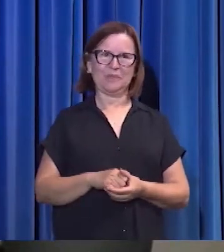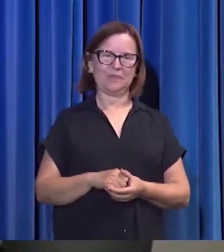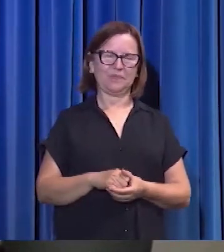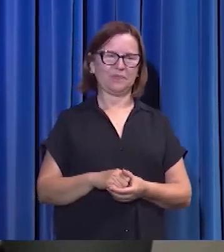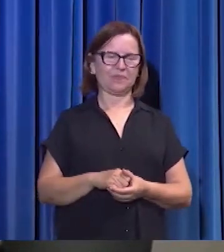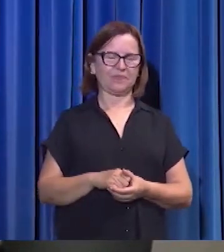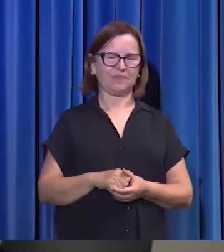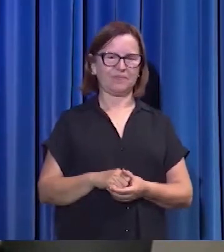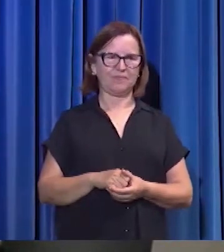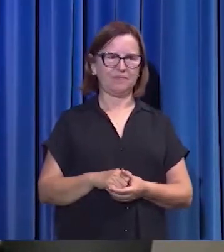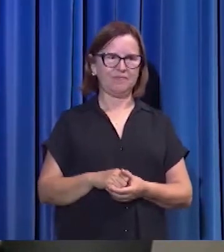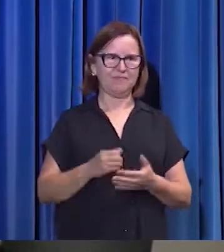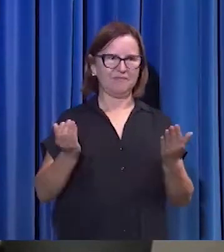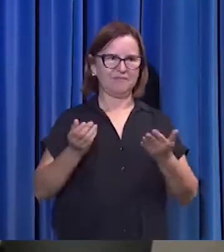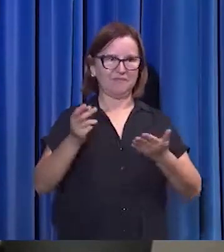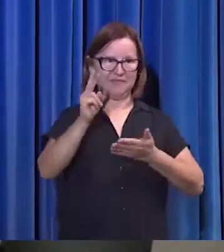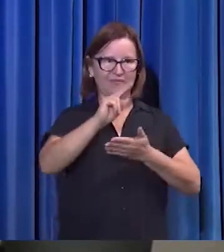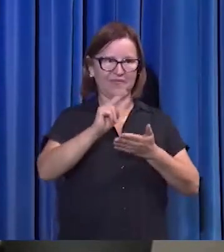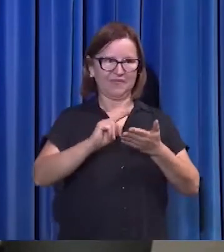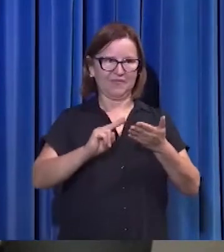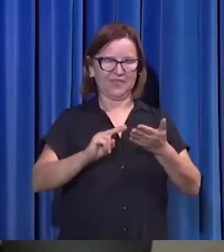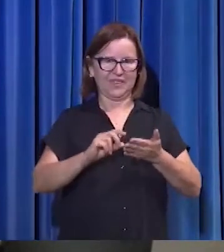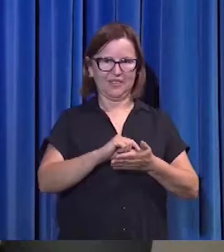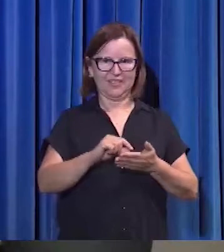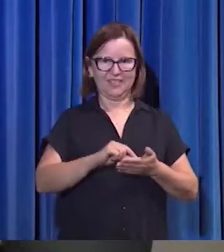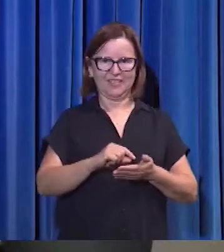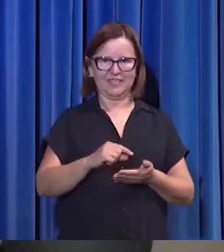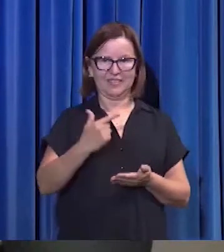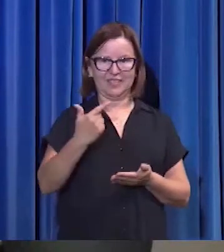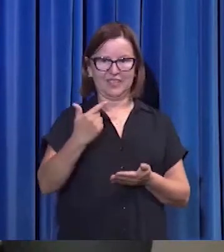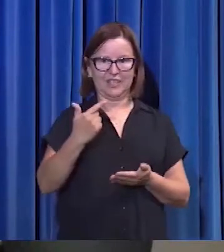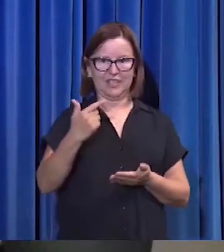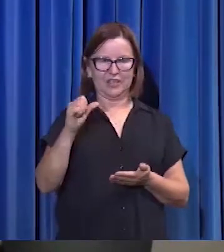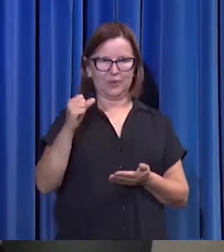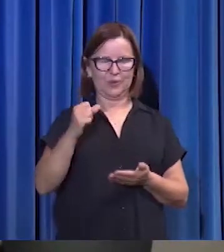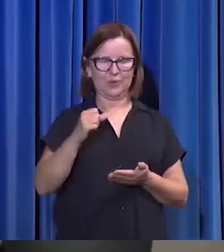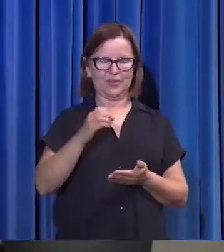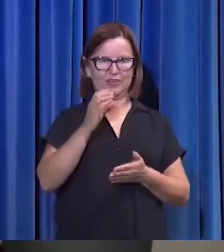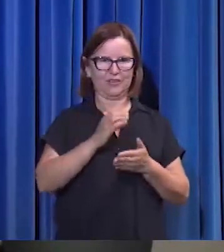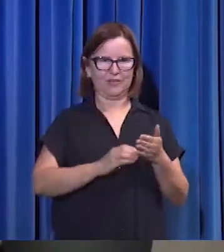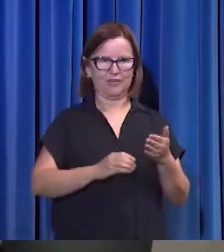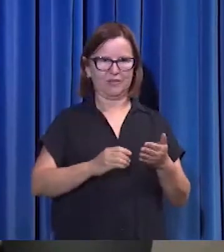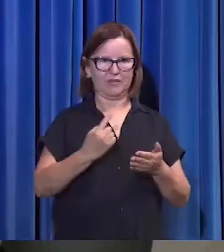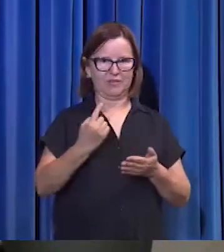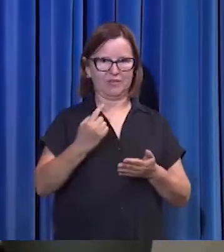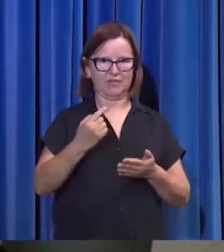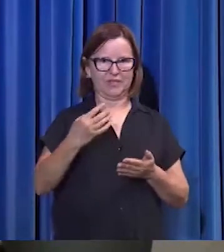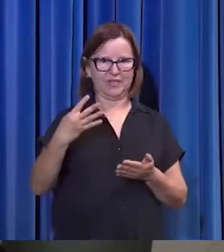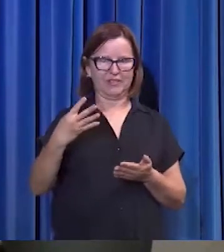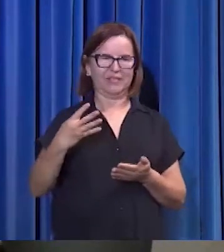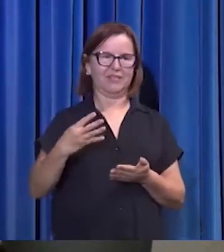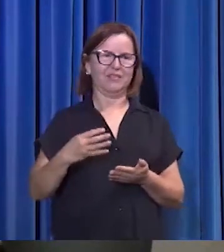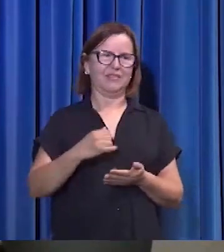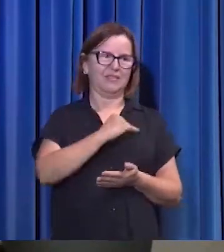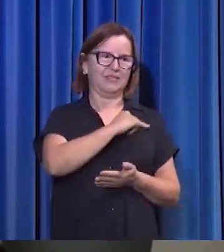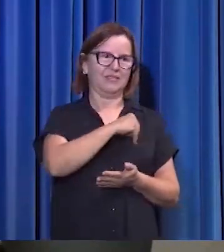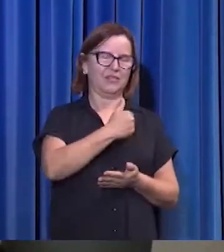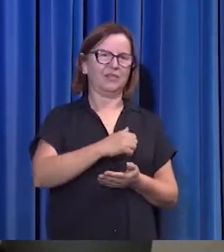Vamos lá agora dar uma olhadinha no versículo 28 de João 14. João 14, 28.